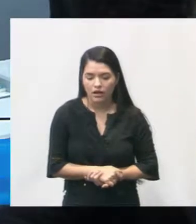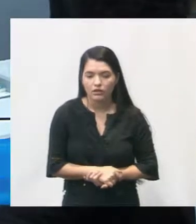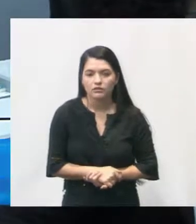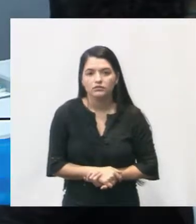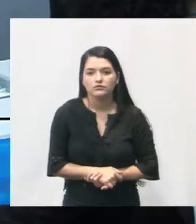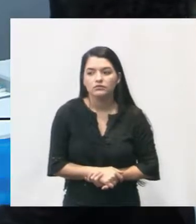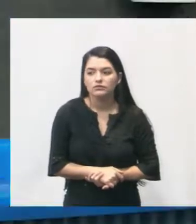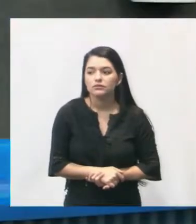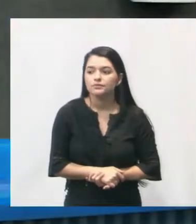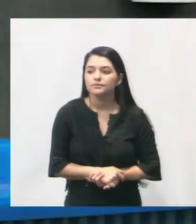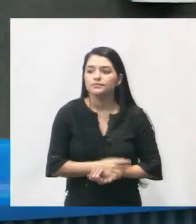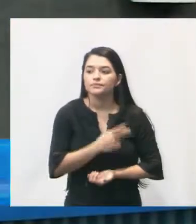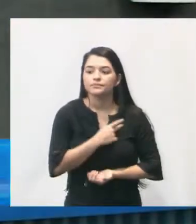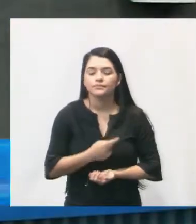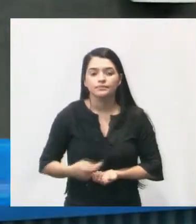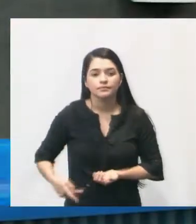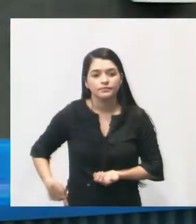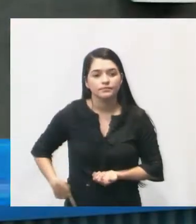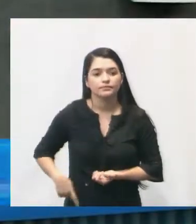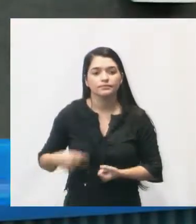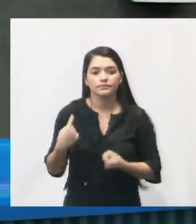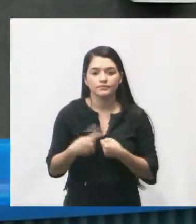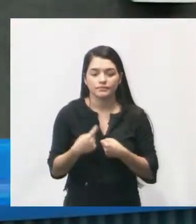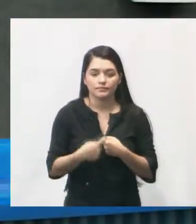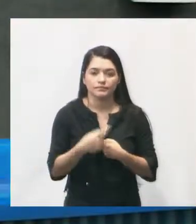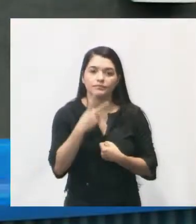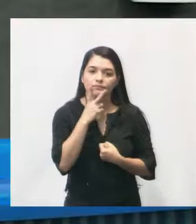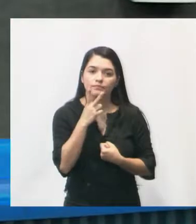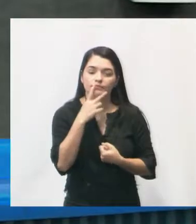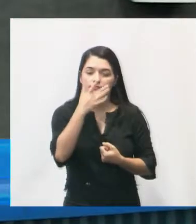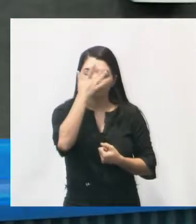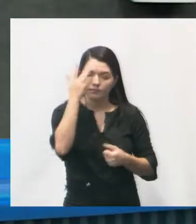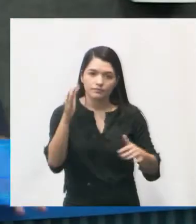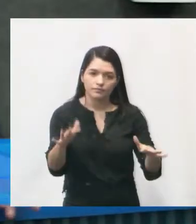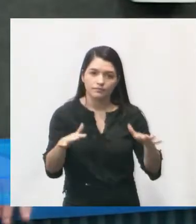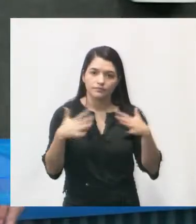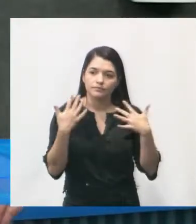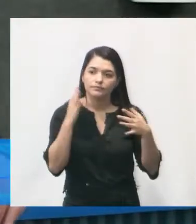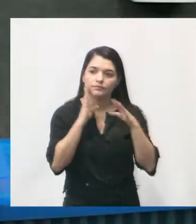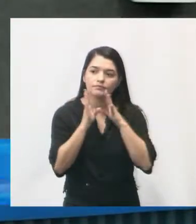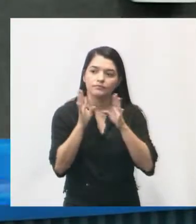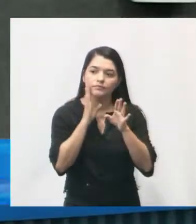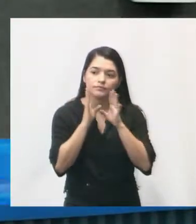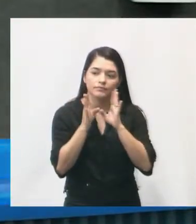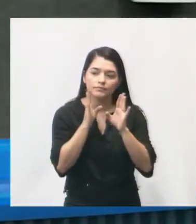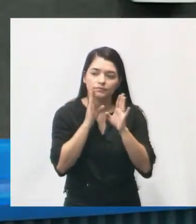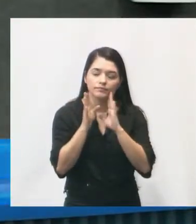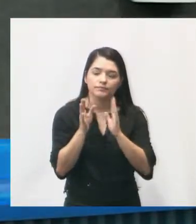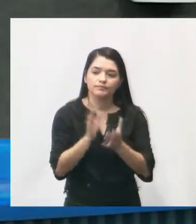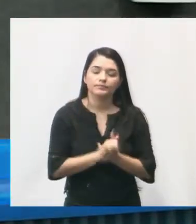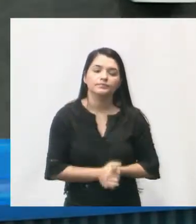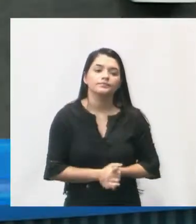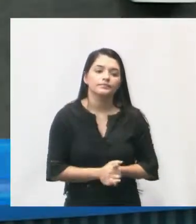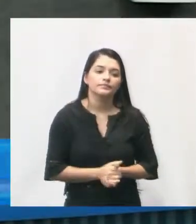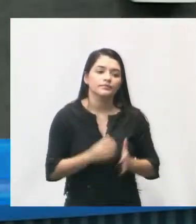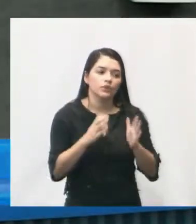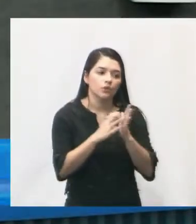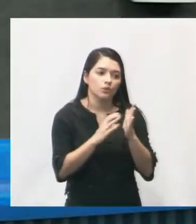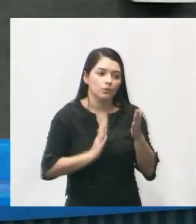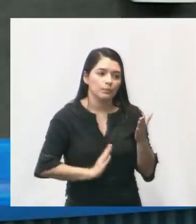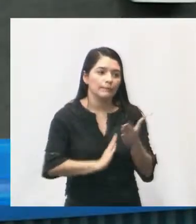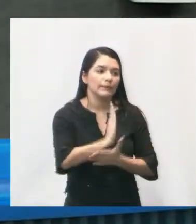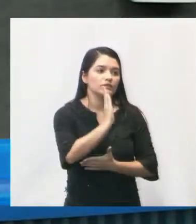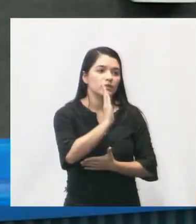Senhor presidente, cidade de Vitória, aquele que nos assiste no Facebook, a chapa eleita aqui, meus parabéns, mas